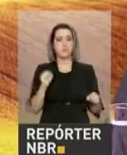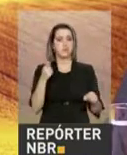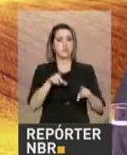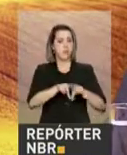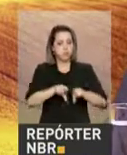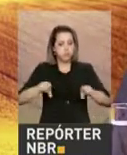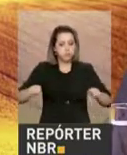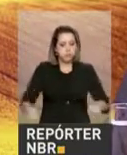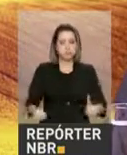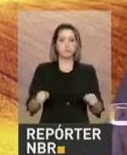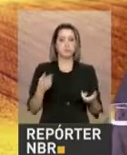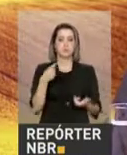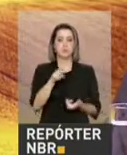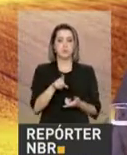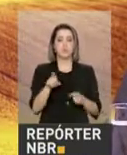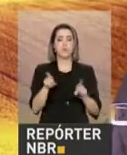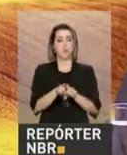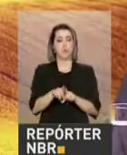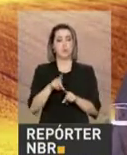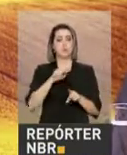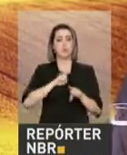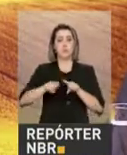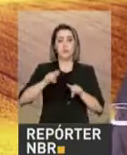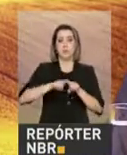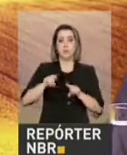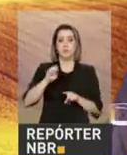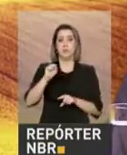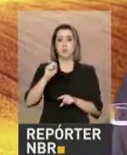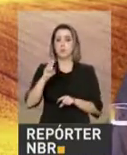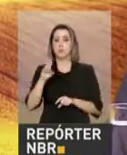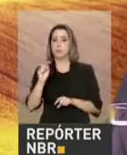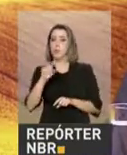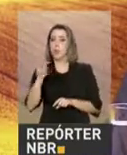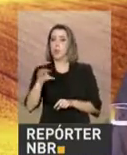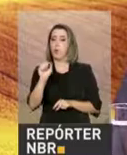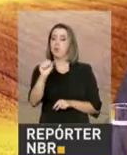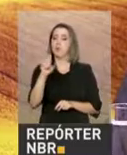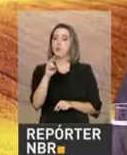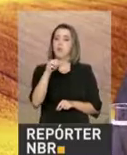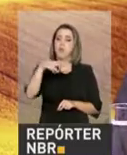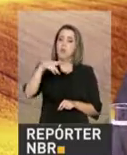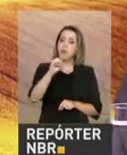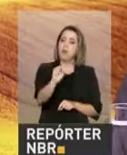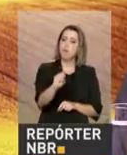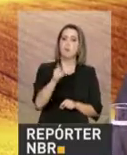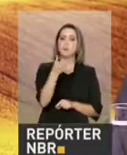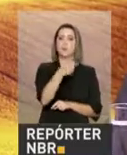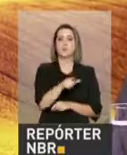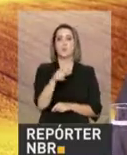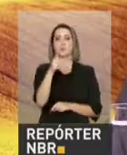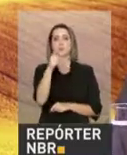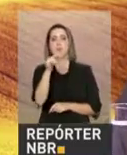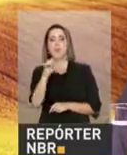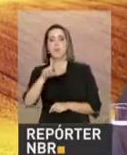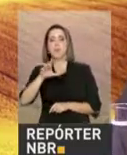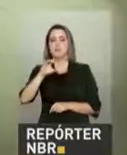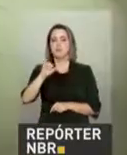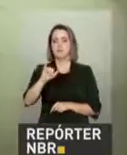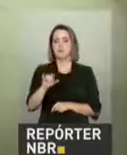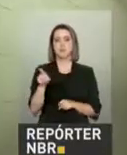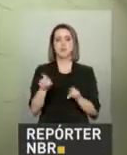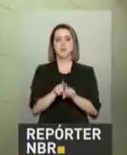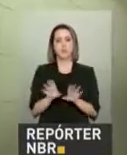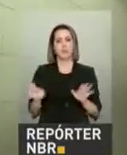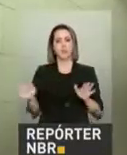Foram produzidos pelo frigorífico Souza Ramos, já foram recolhidos do mercado, e outro pelo frigorífico Pessim, também já recolhidos do mercado.